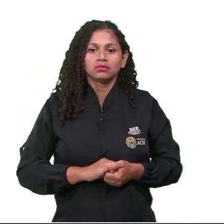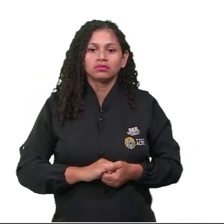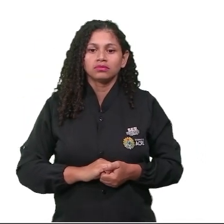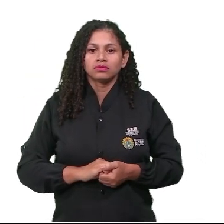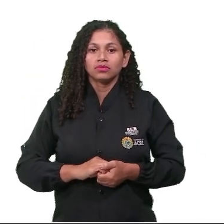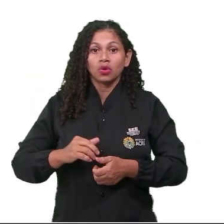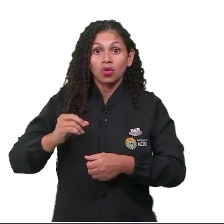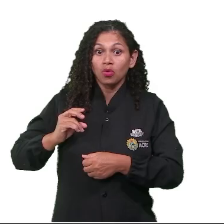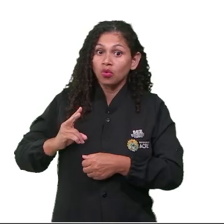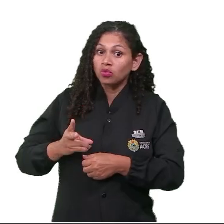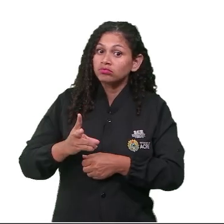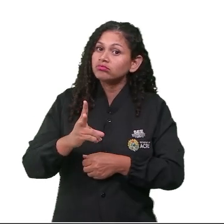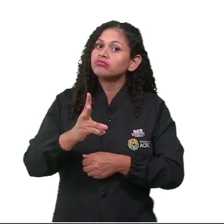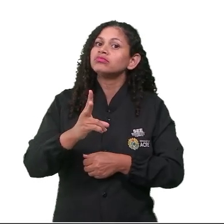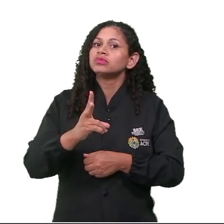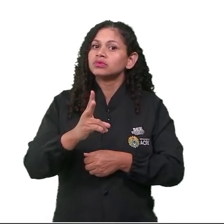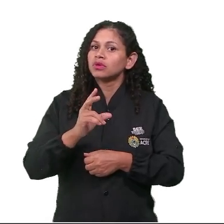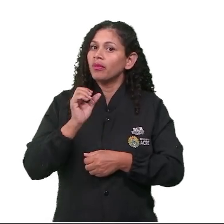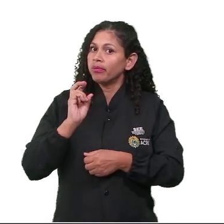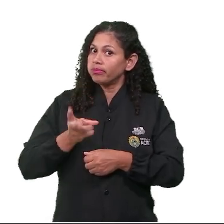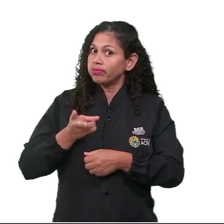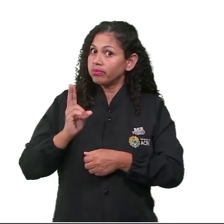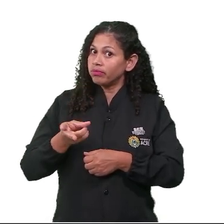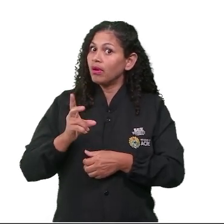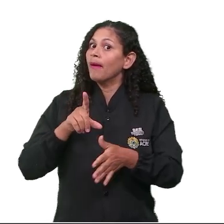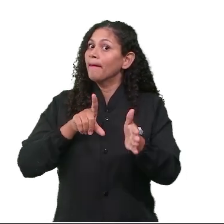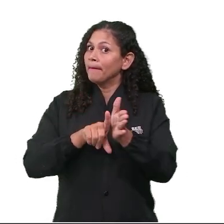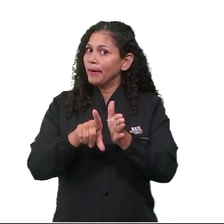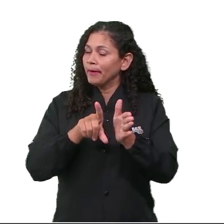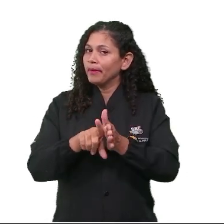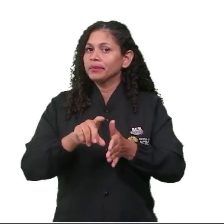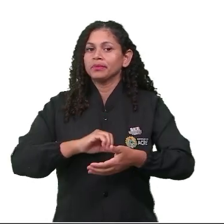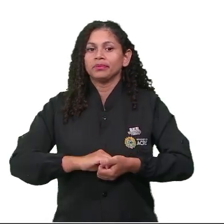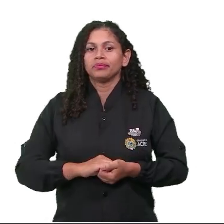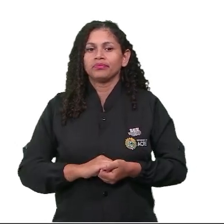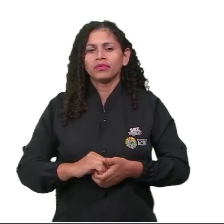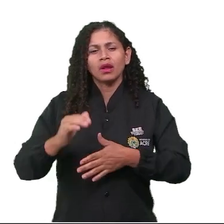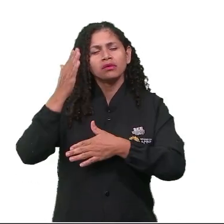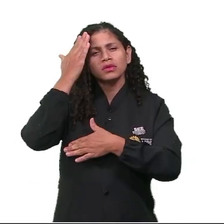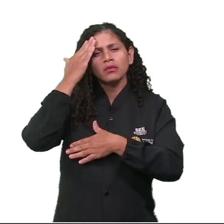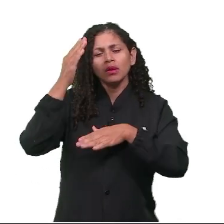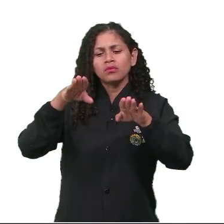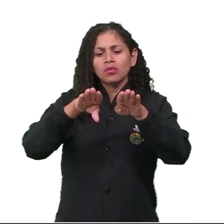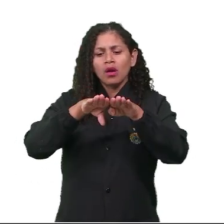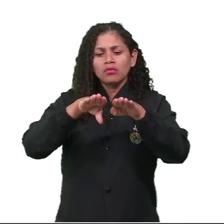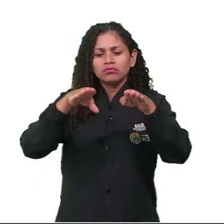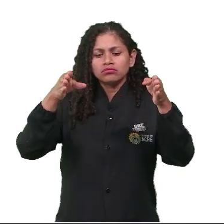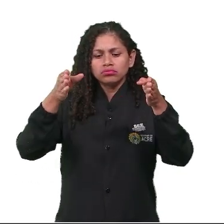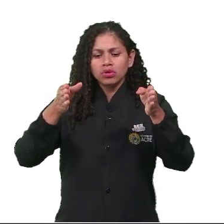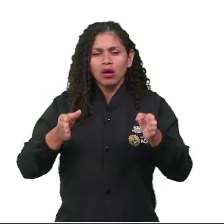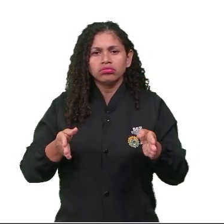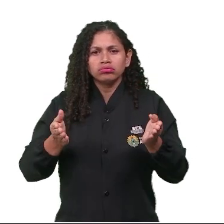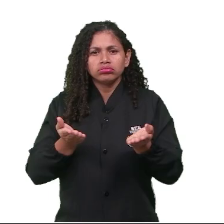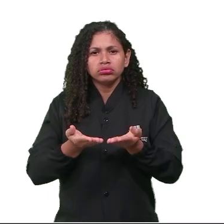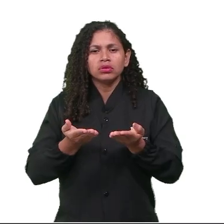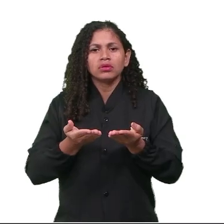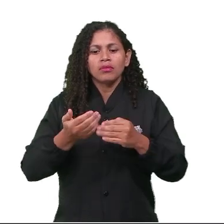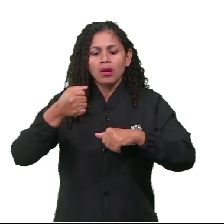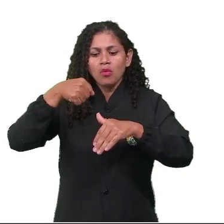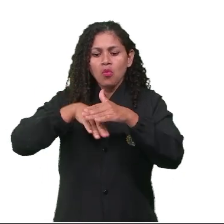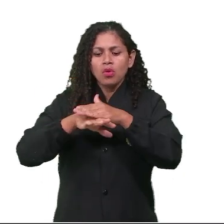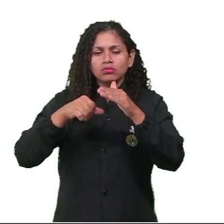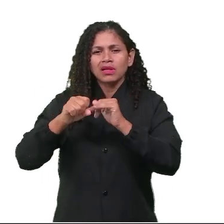Dando prosseguimento, vamos continuar com o mesmo problema. Sabendo que as caixas utilizadas para armazenar as